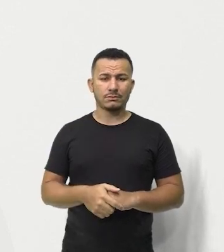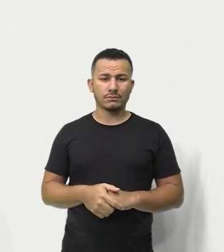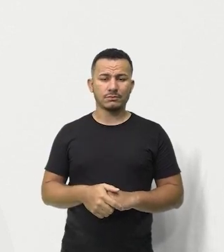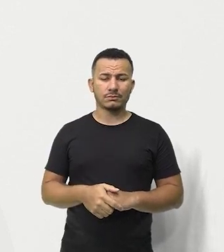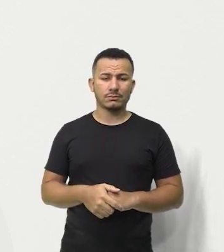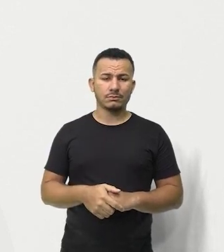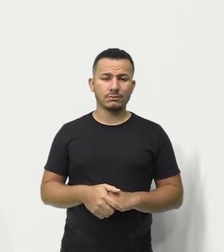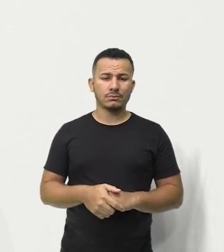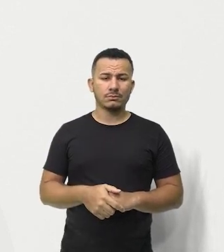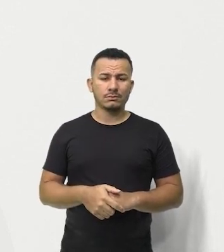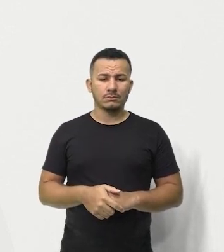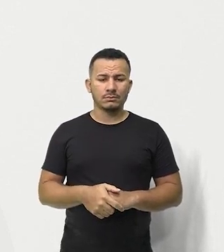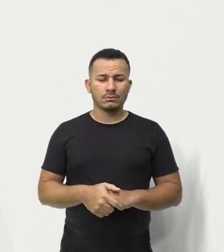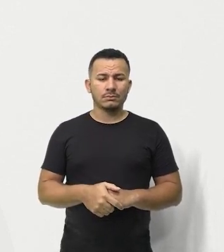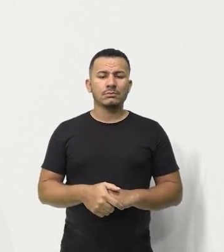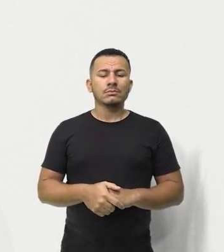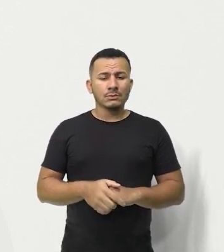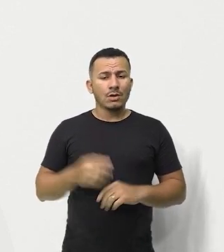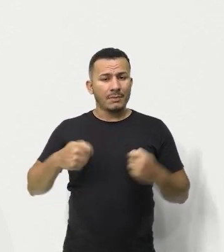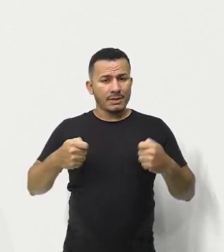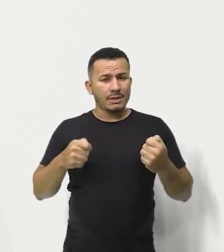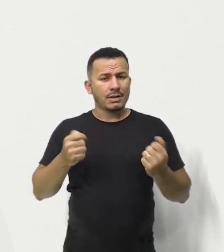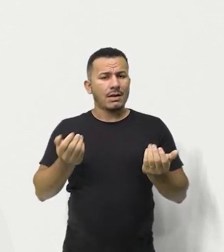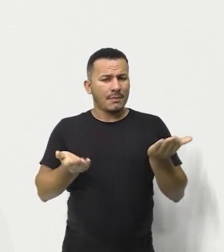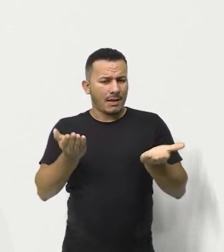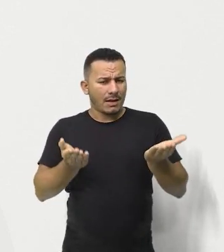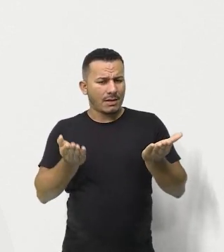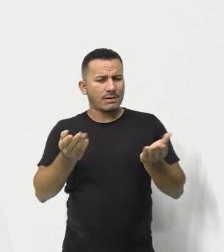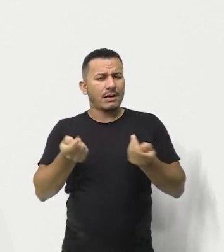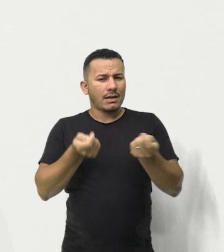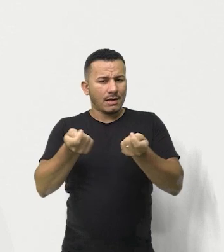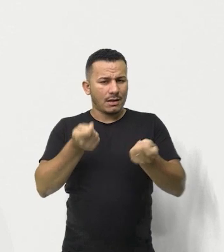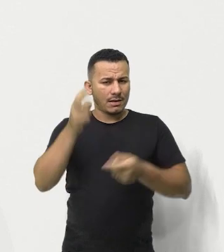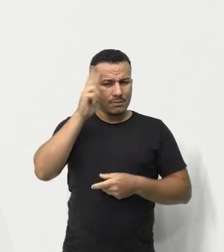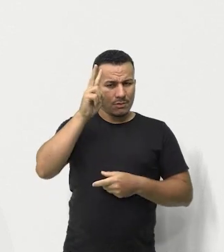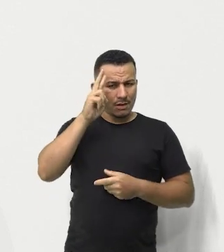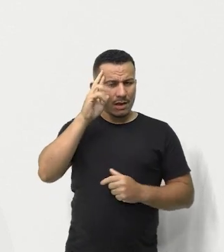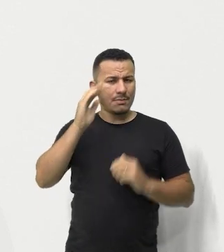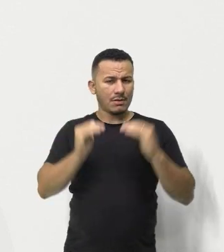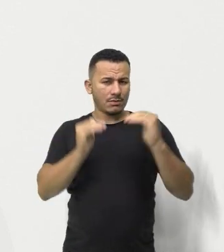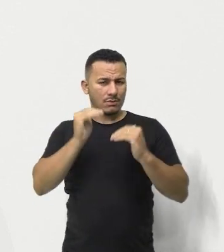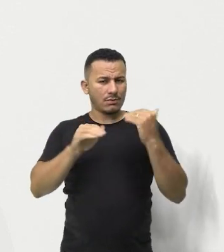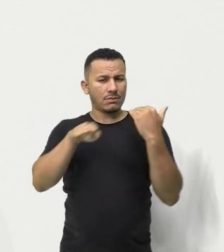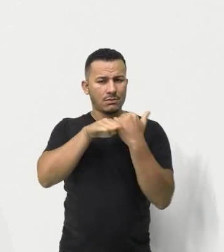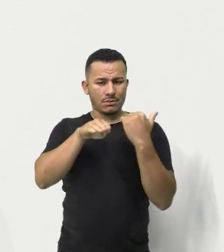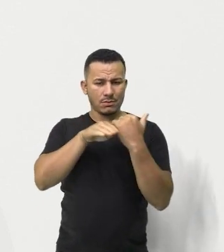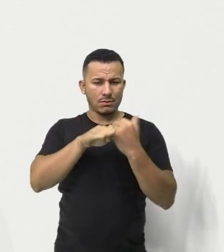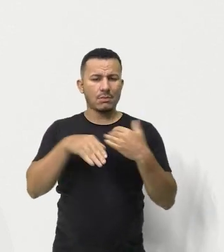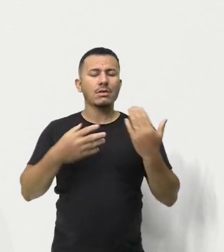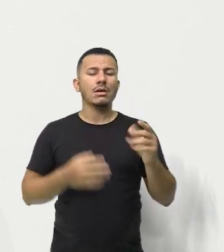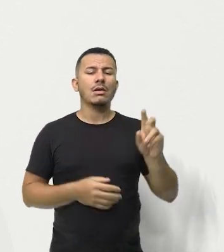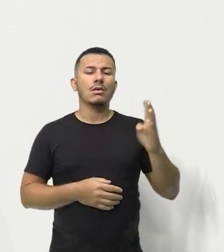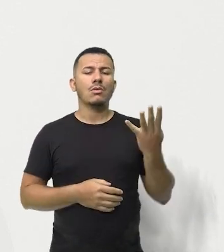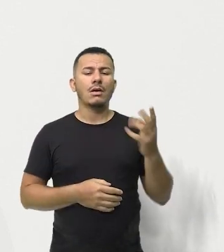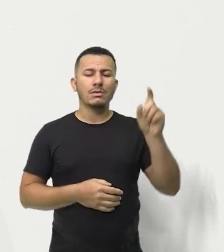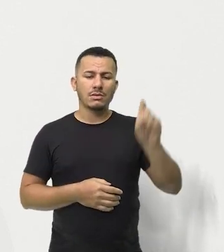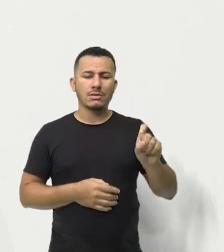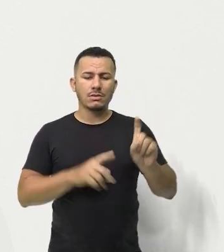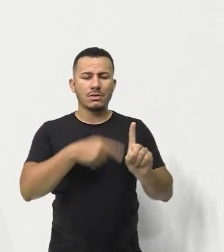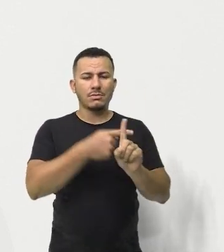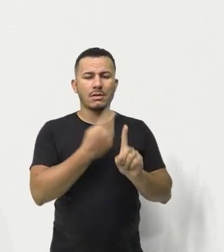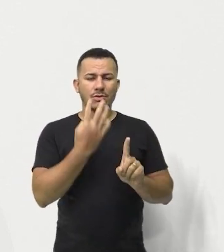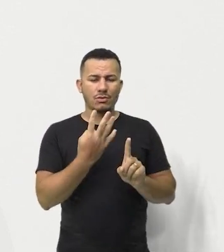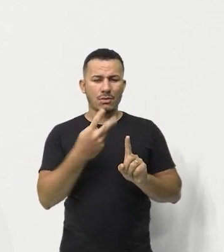Olha aqui a explicação. O que eu quero aqui? Equilibrar. Ó. Então, ó, 4x